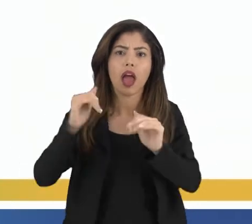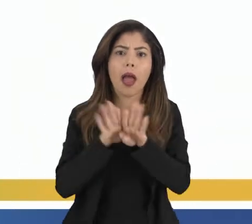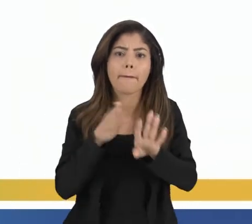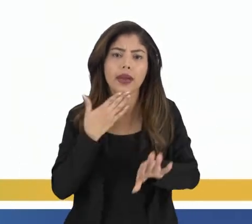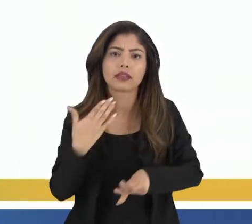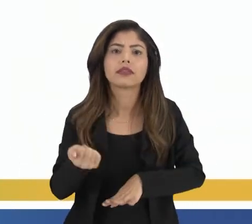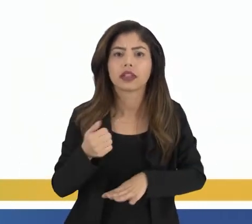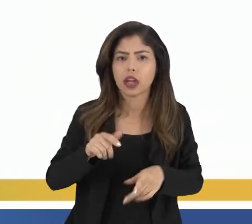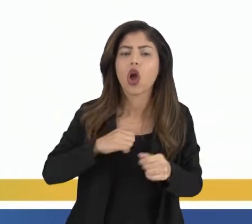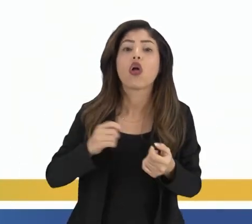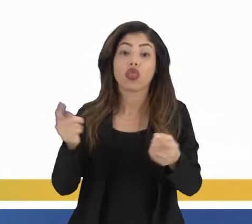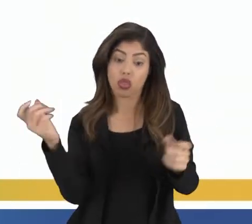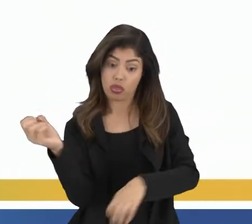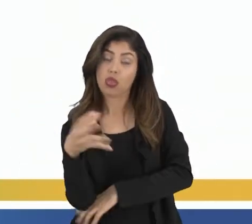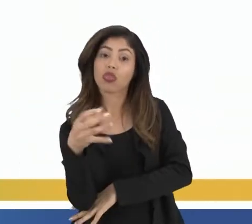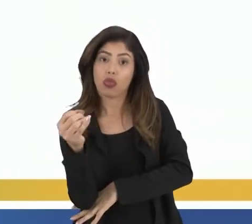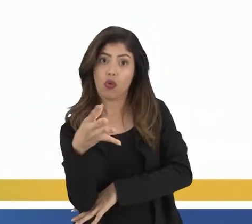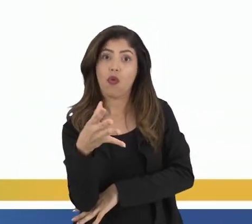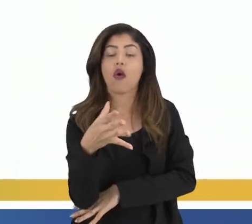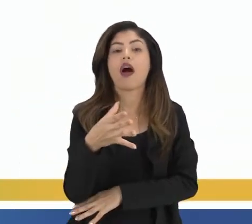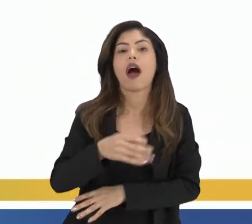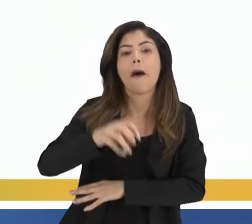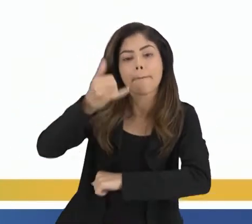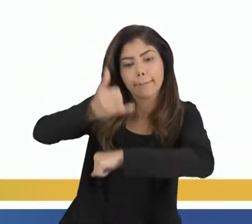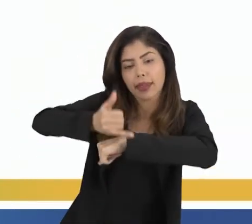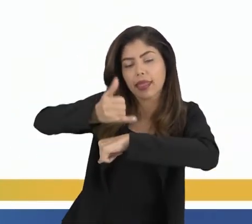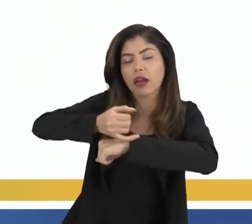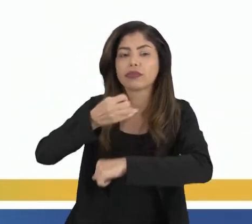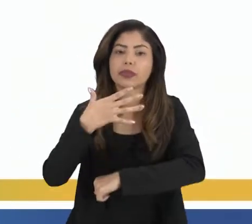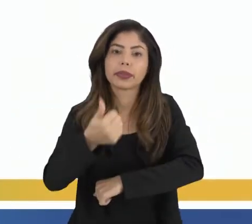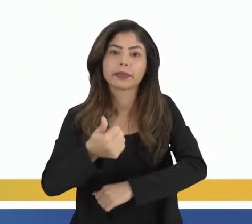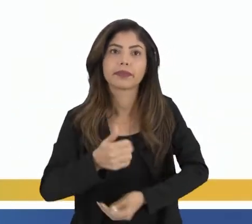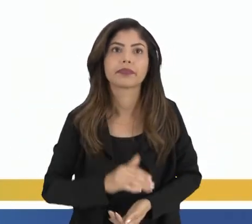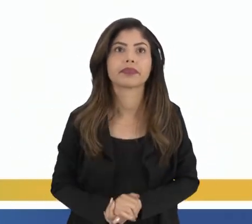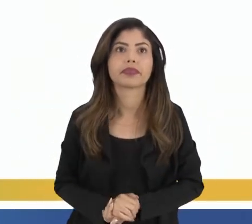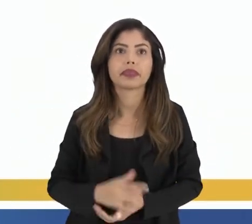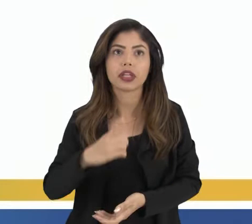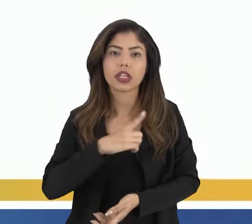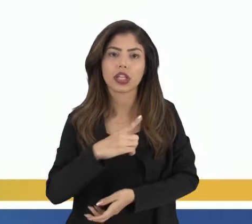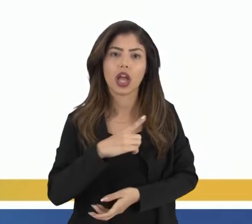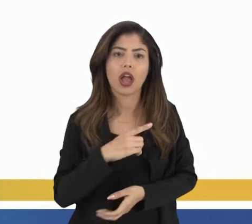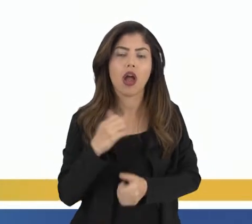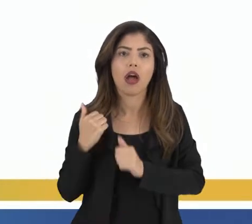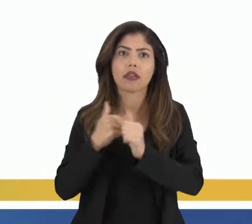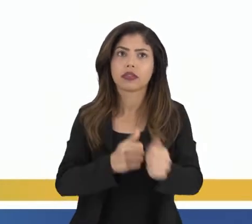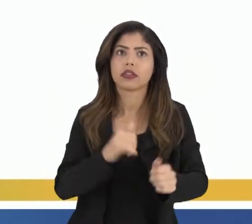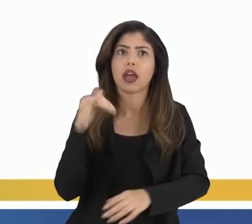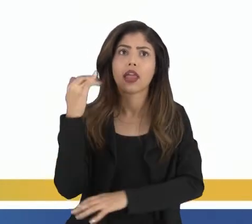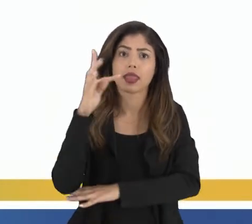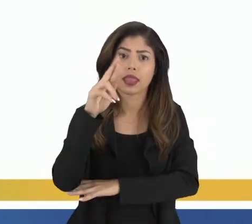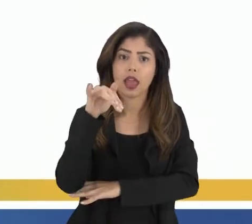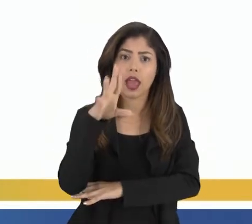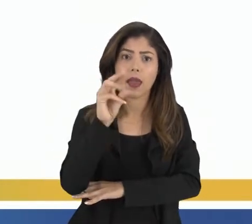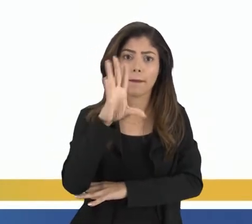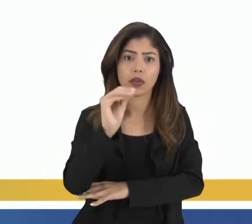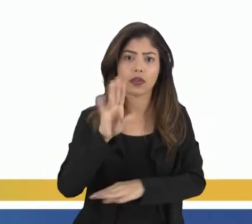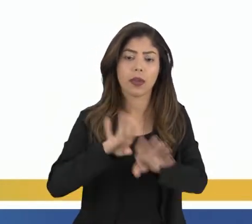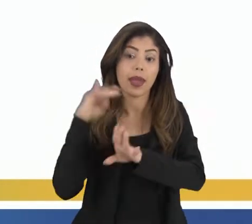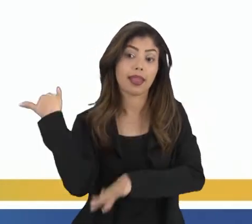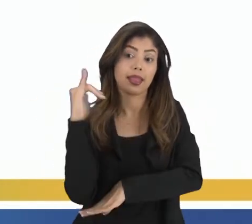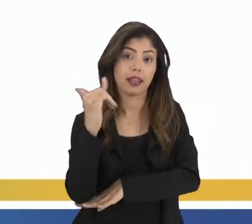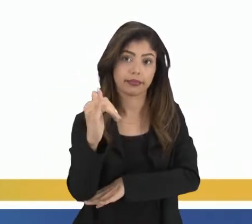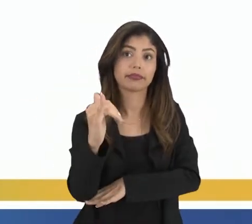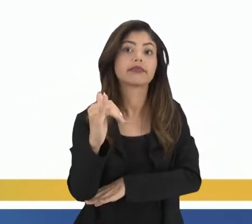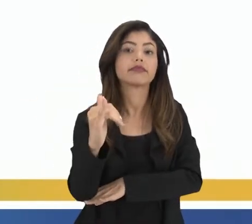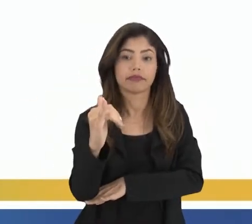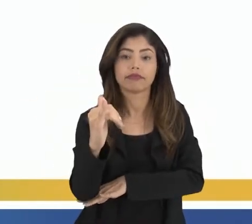Maleabilidade é a capacidade de dar novas formas a um metal. Tudo bem? São excelentes condutores térmicos e elétricos. Isso significa